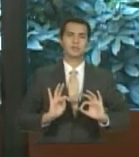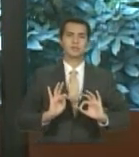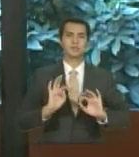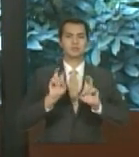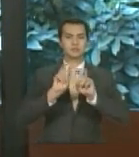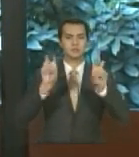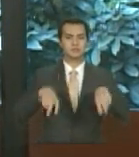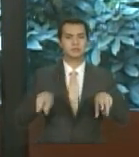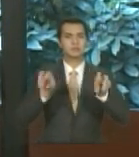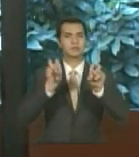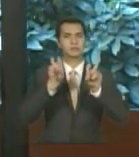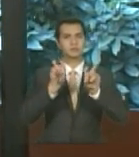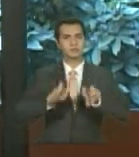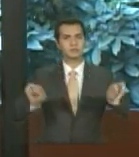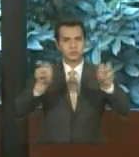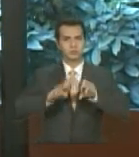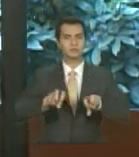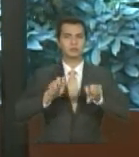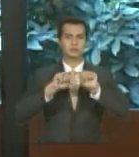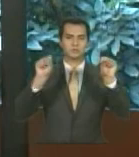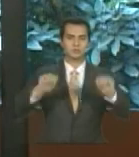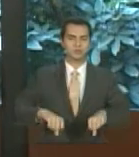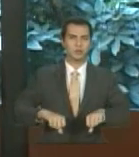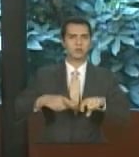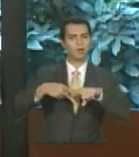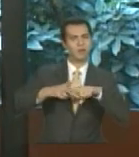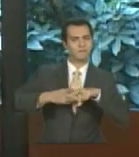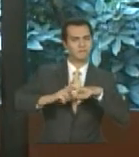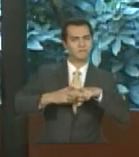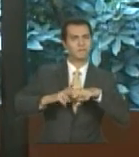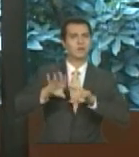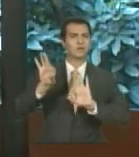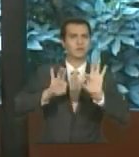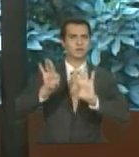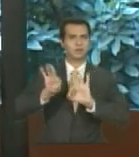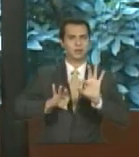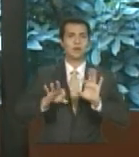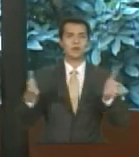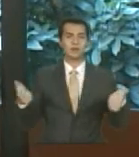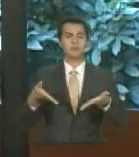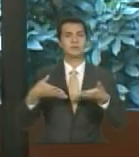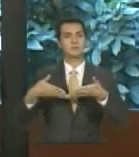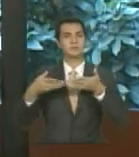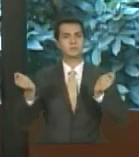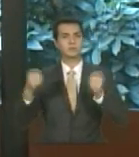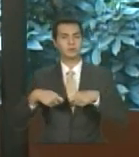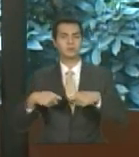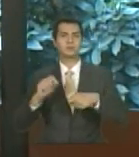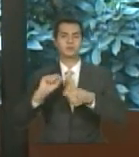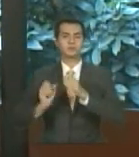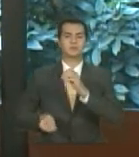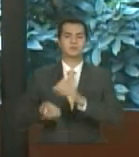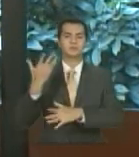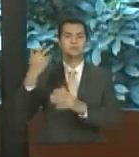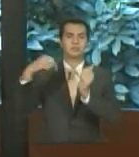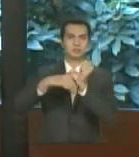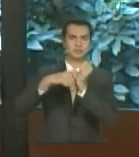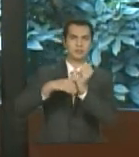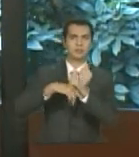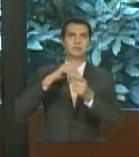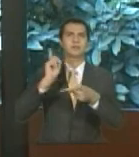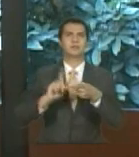de esforços do Departamento de Gestão do Sistema Único de Assistência Social, que permitisse geração de senhas, que